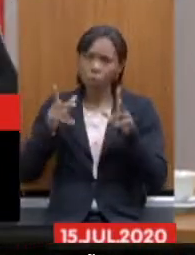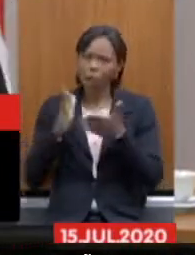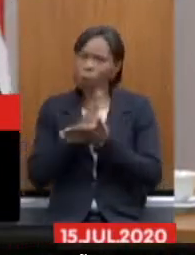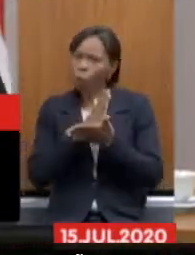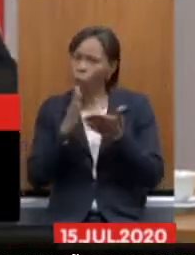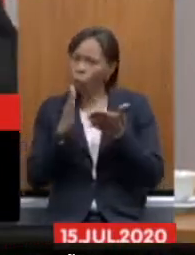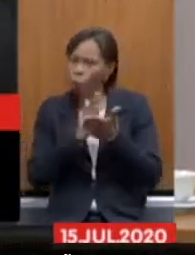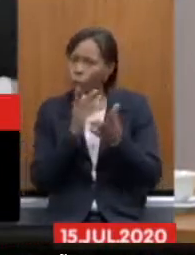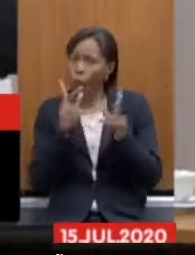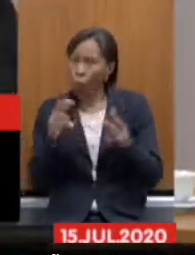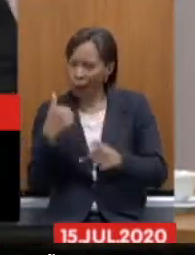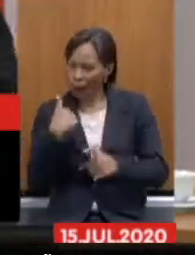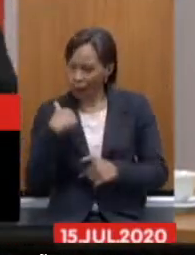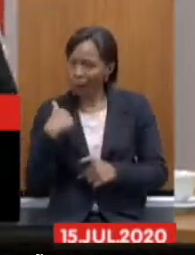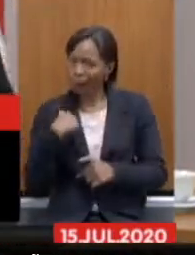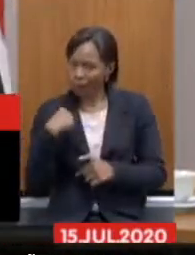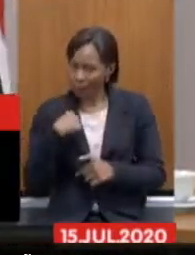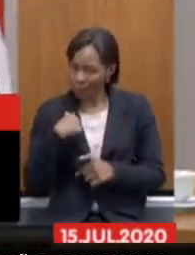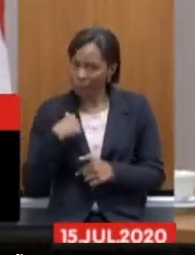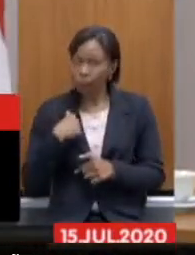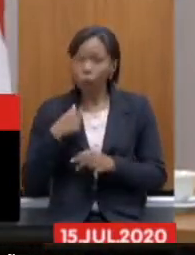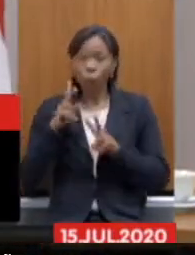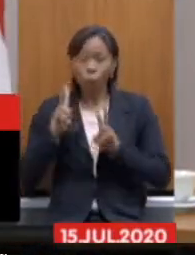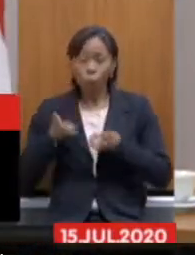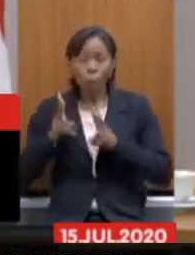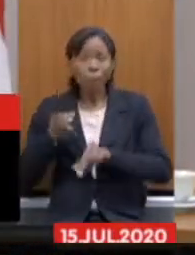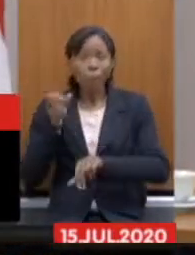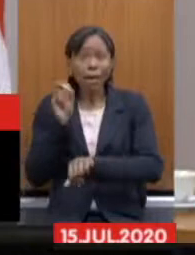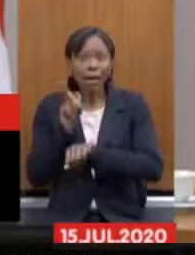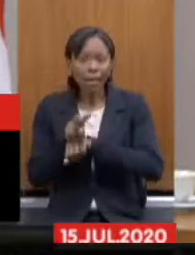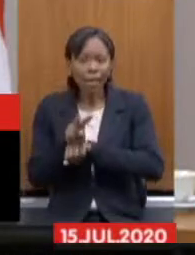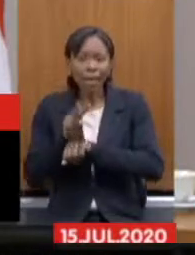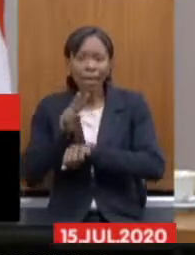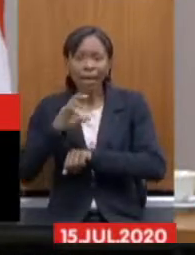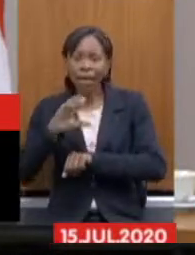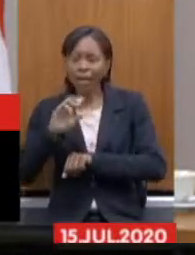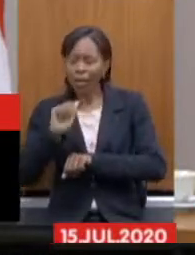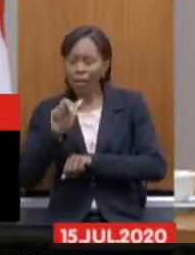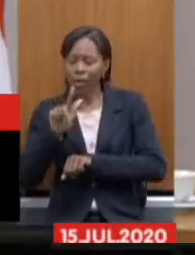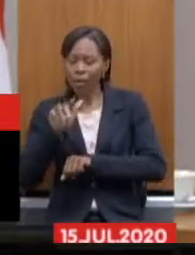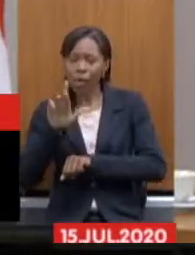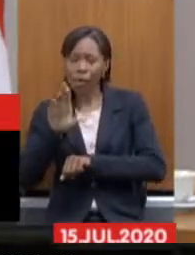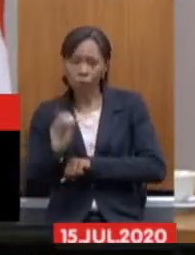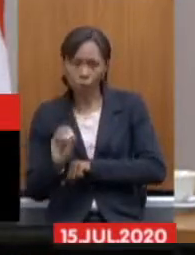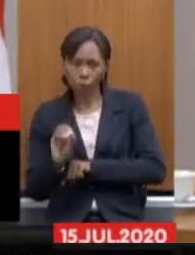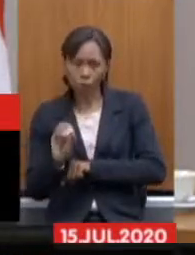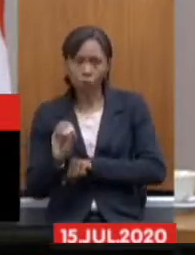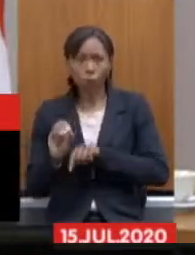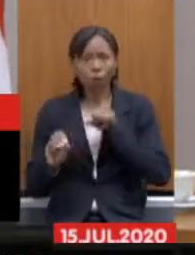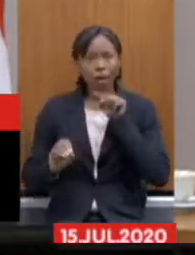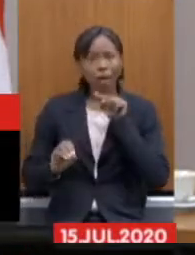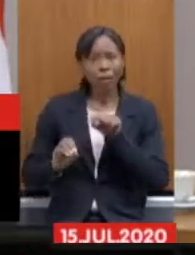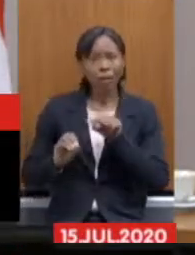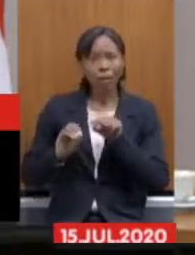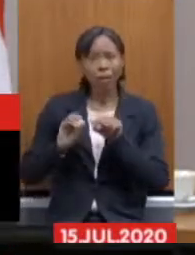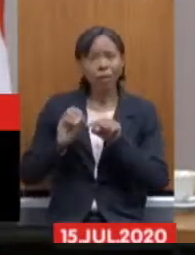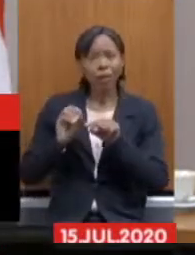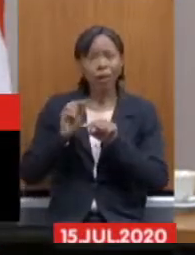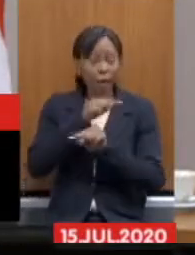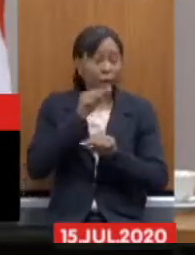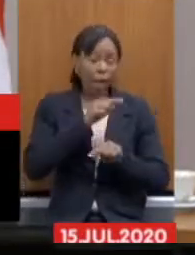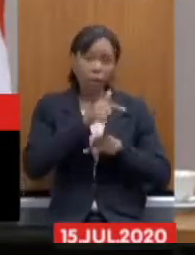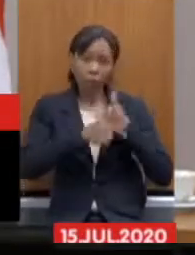meu ocupando o mesmo cargo o servidor da ativa percebe mais que o dobro do